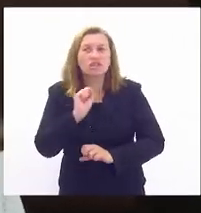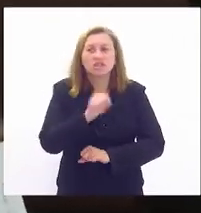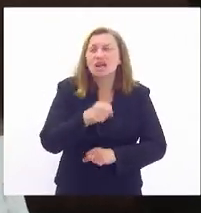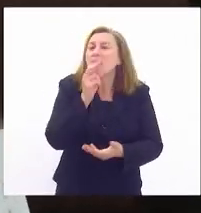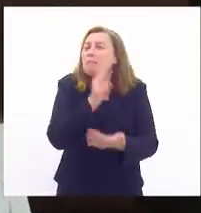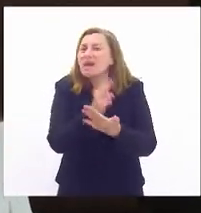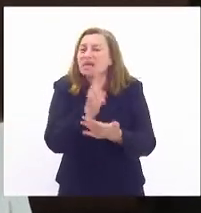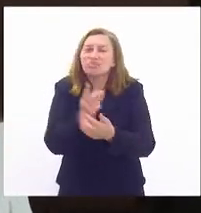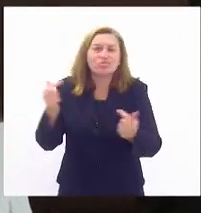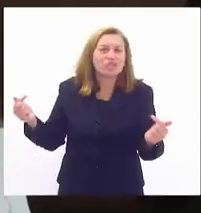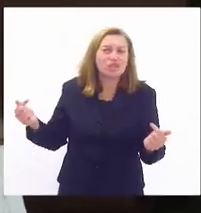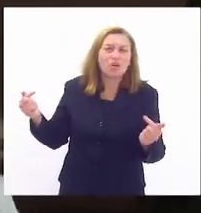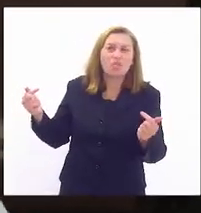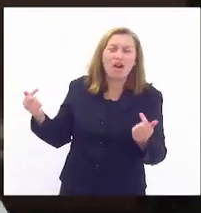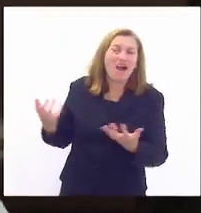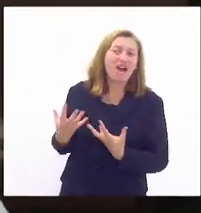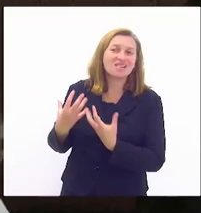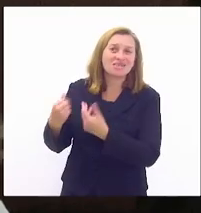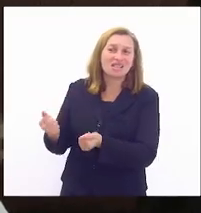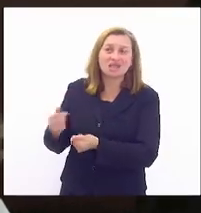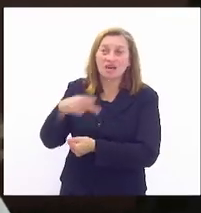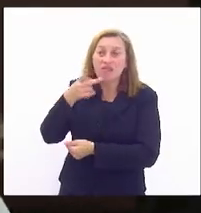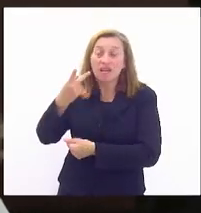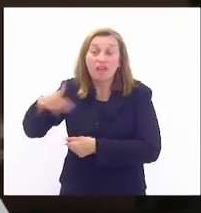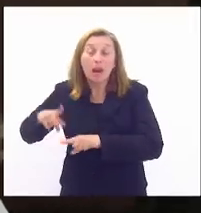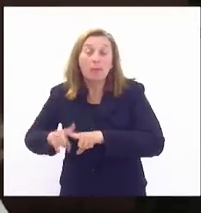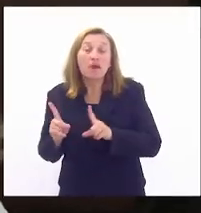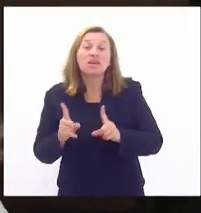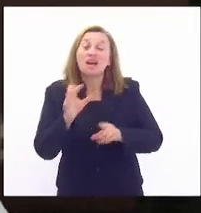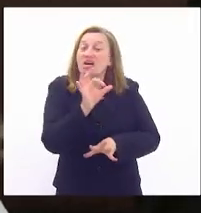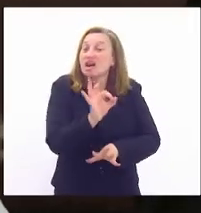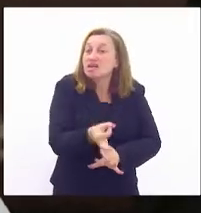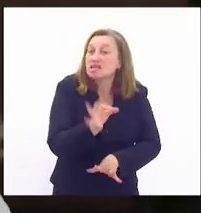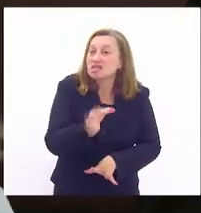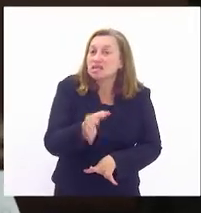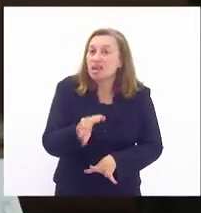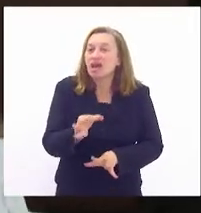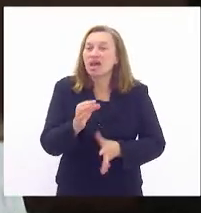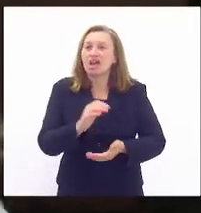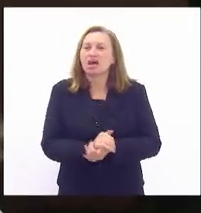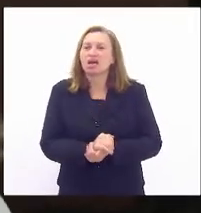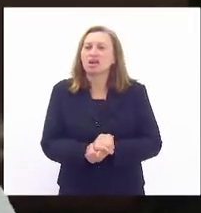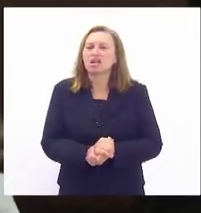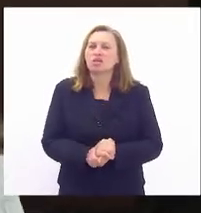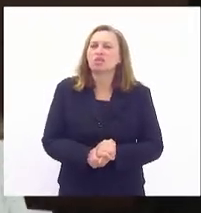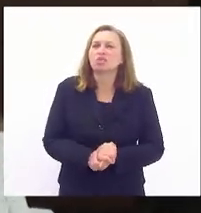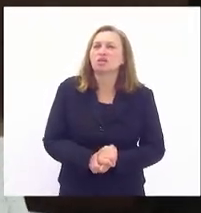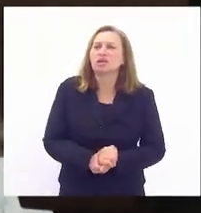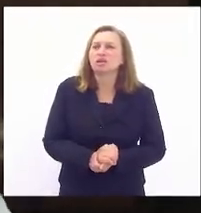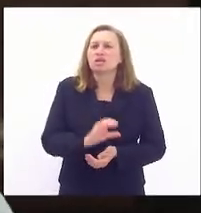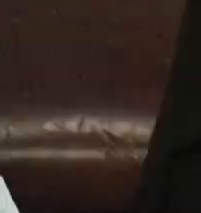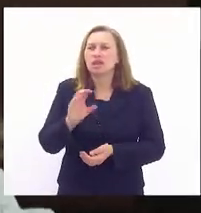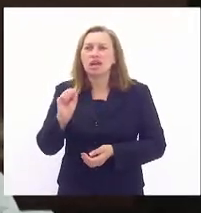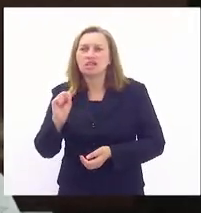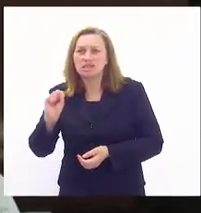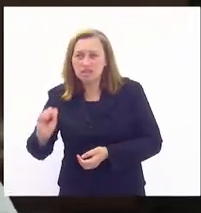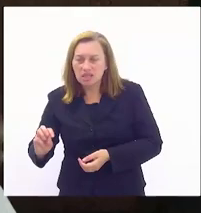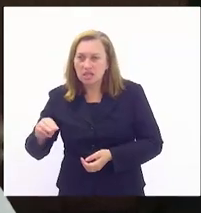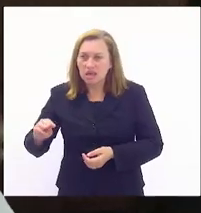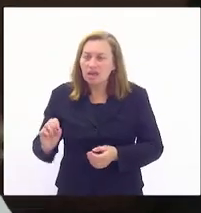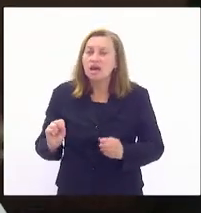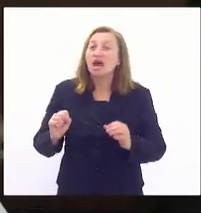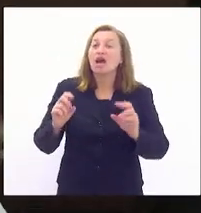gente não concorde. Então, é claro que o Aldo José, que está representando a CSN, a gente sabe que as